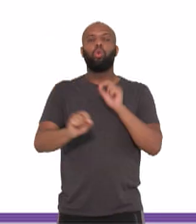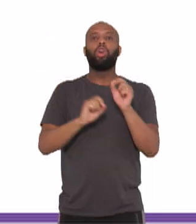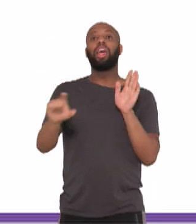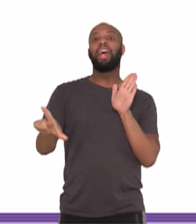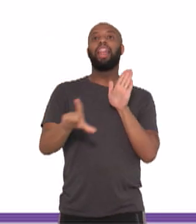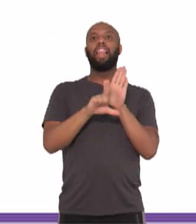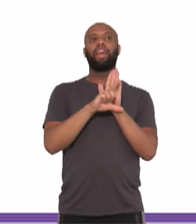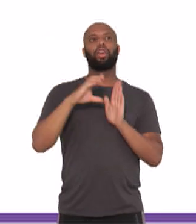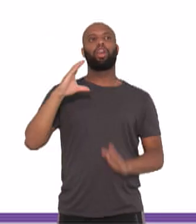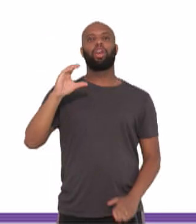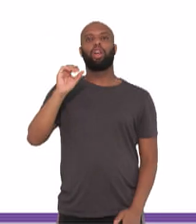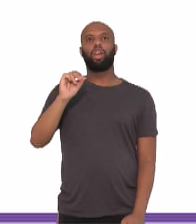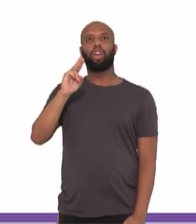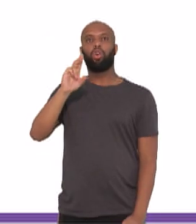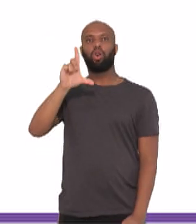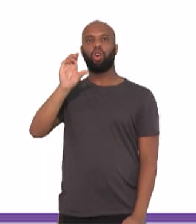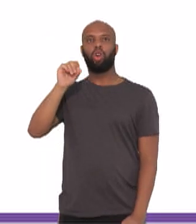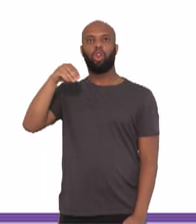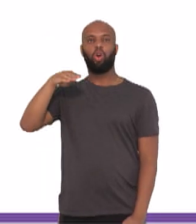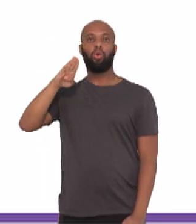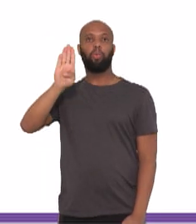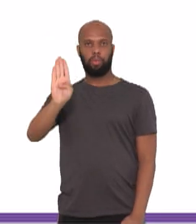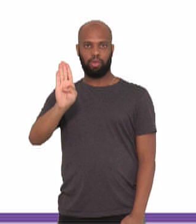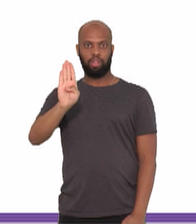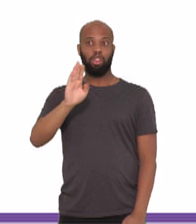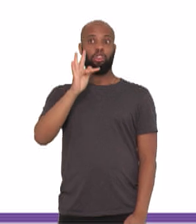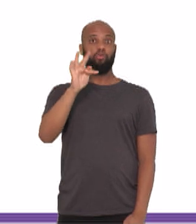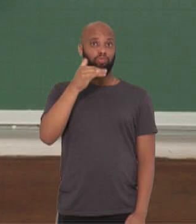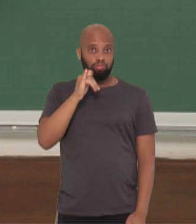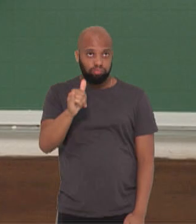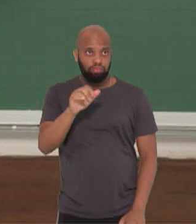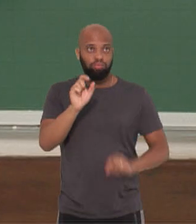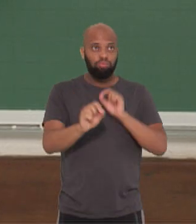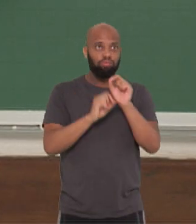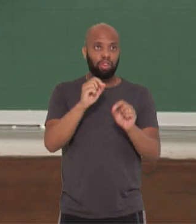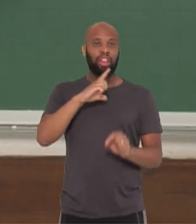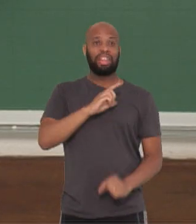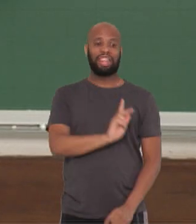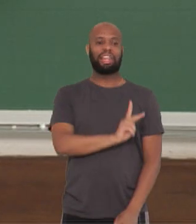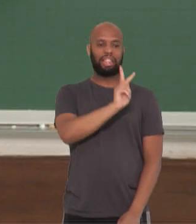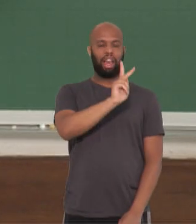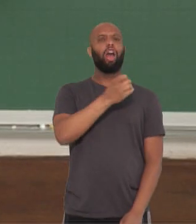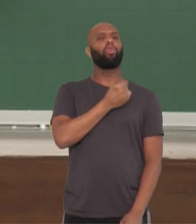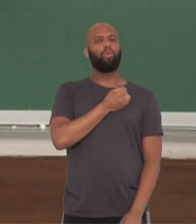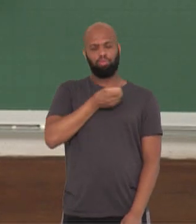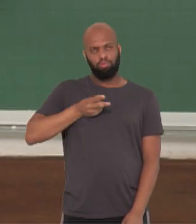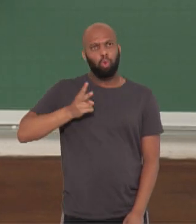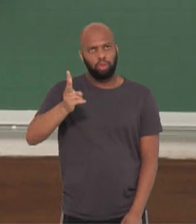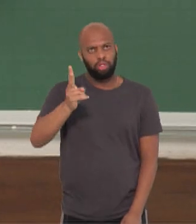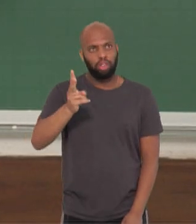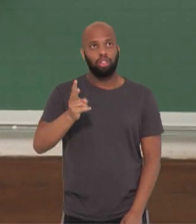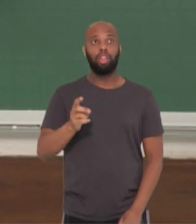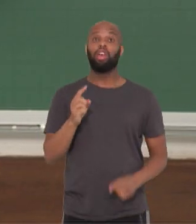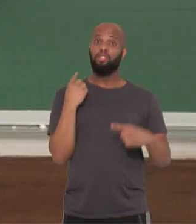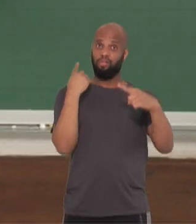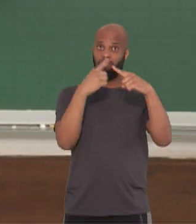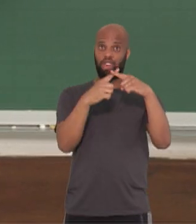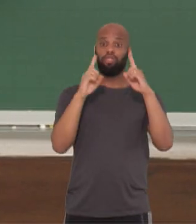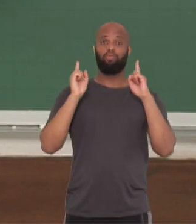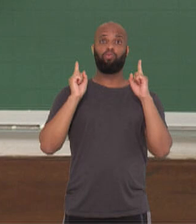Coulomb. Força elétrica é igual constante eletrostática vezes o